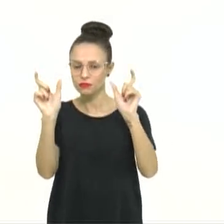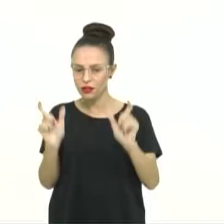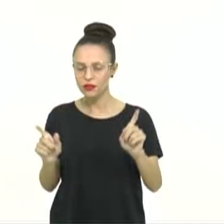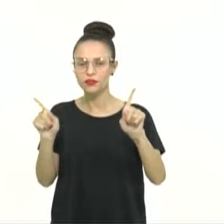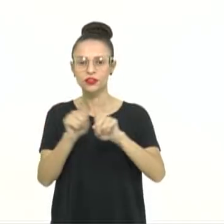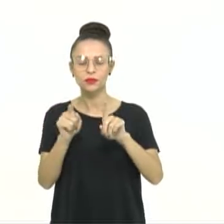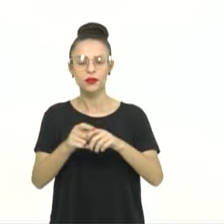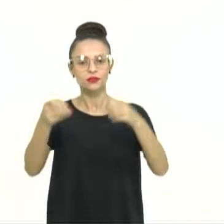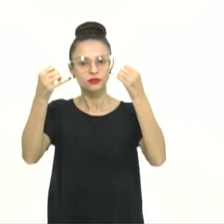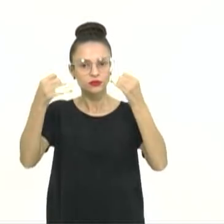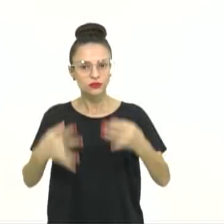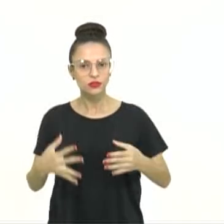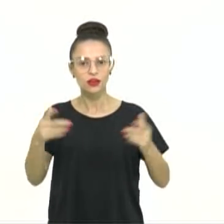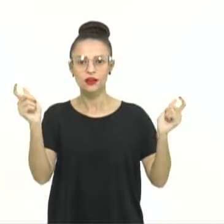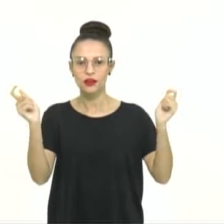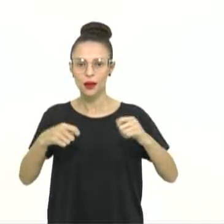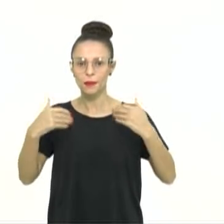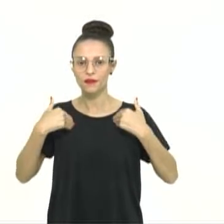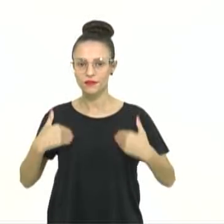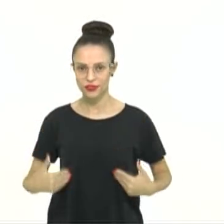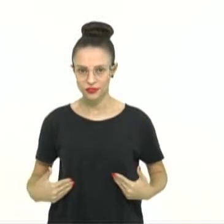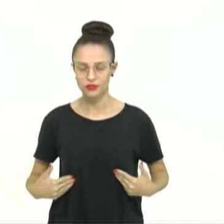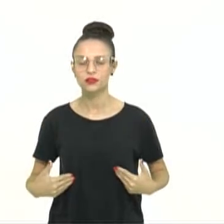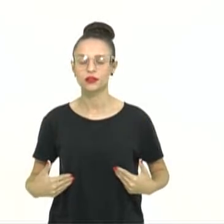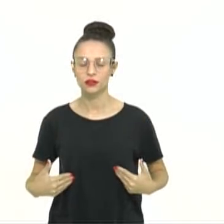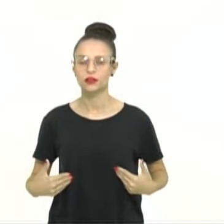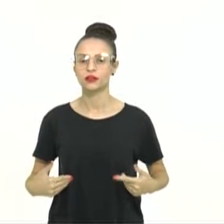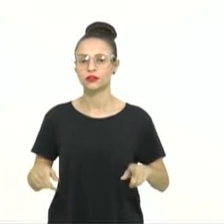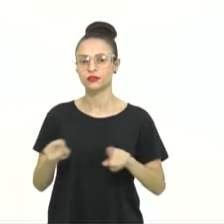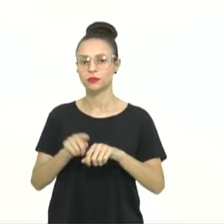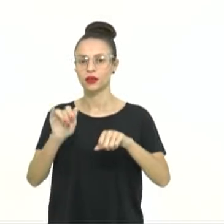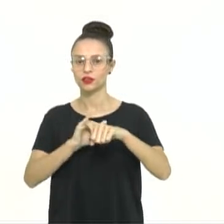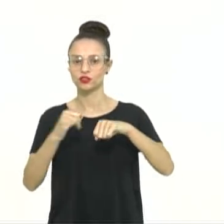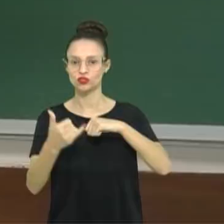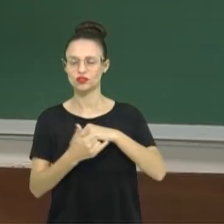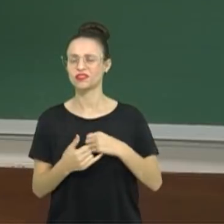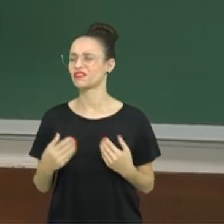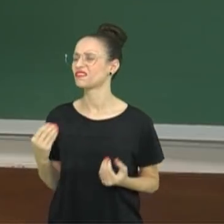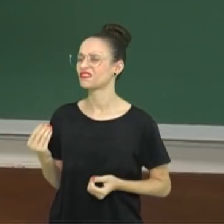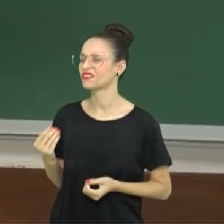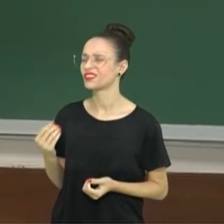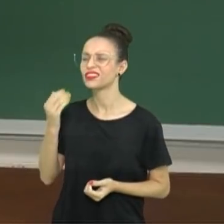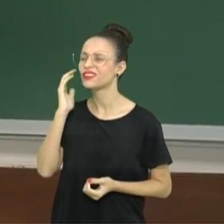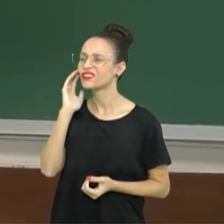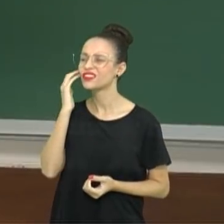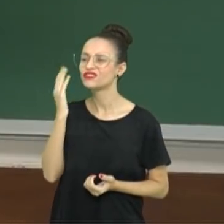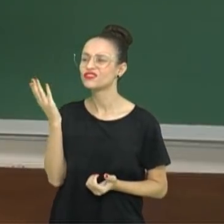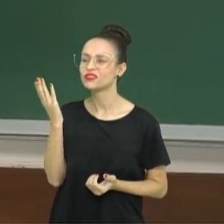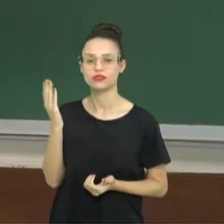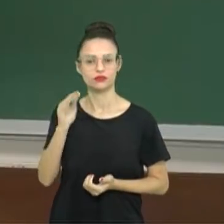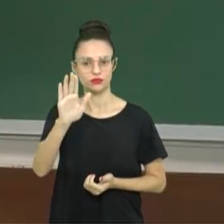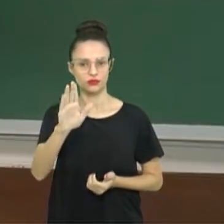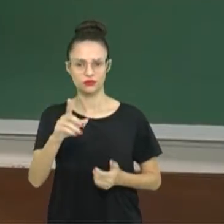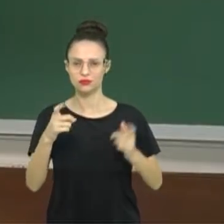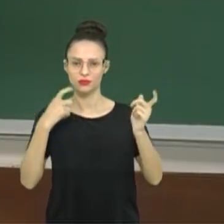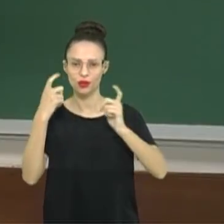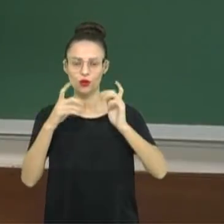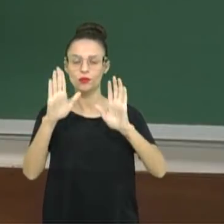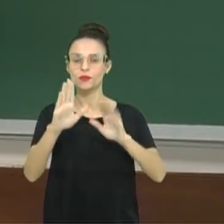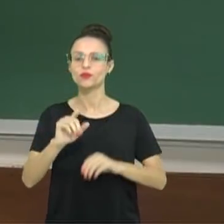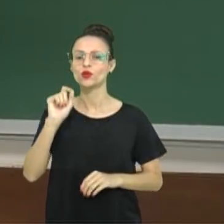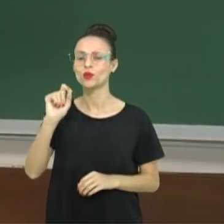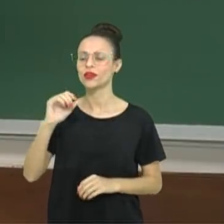na descrição de sua capacidade física e adjetivos. Nossa, professora, eu não entendi direito. Não se preocupe, o